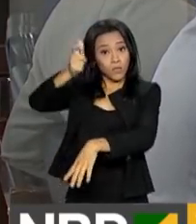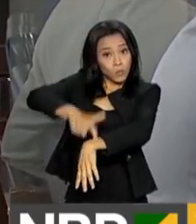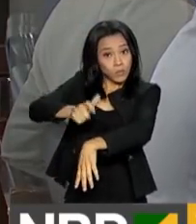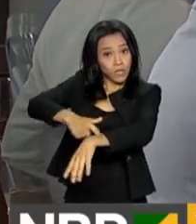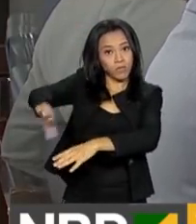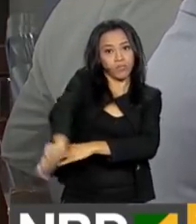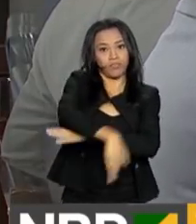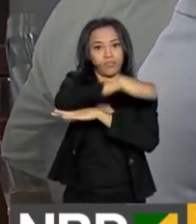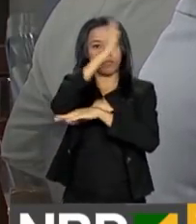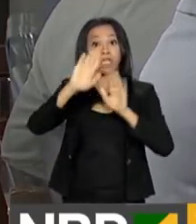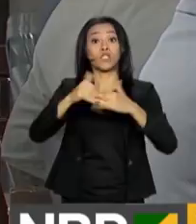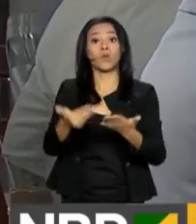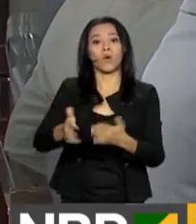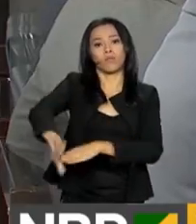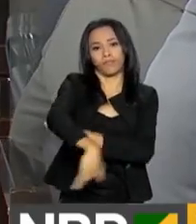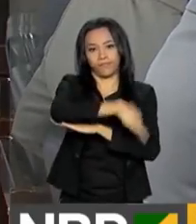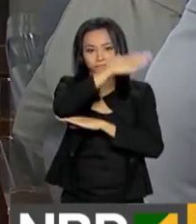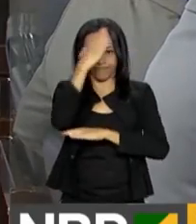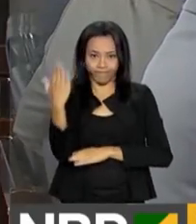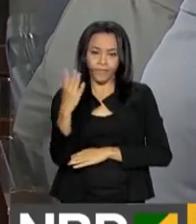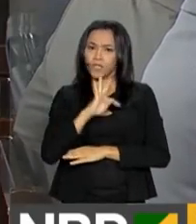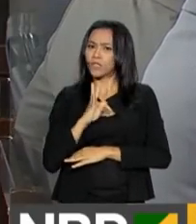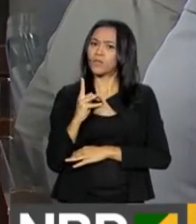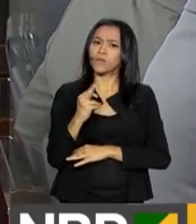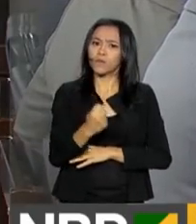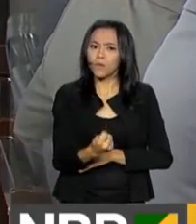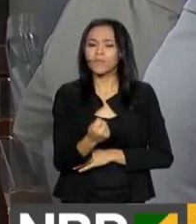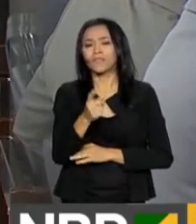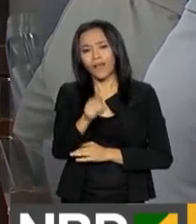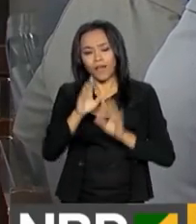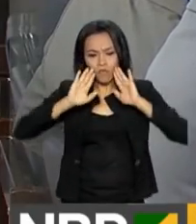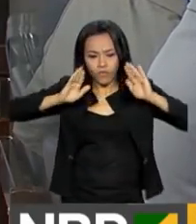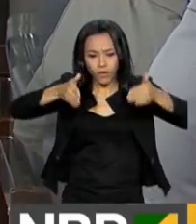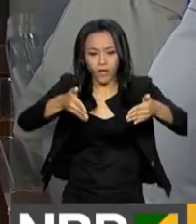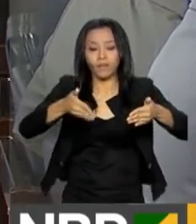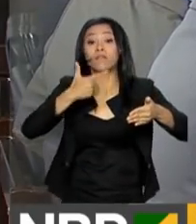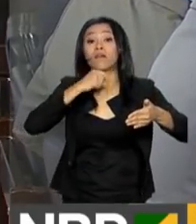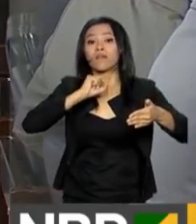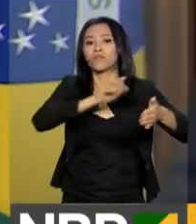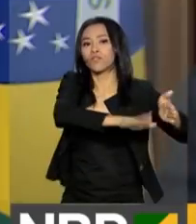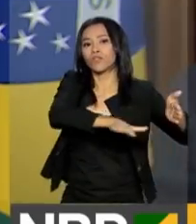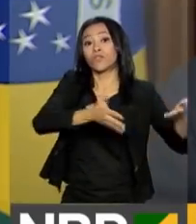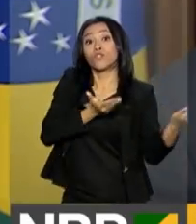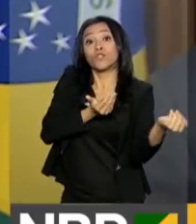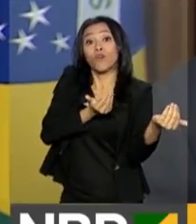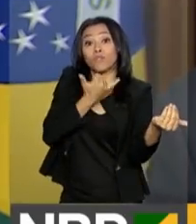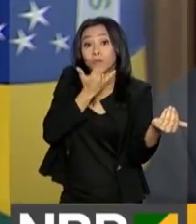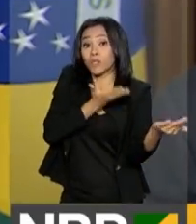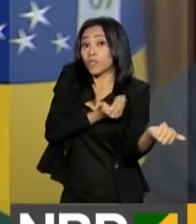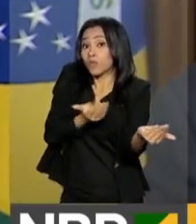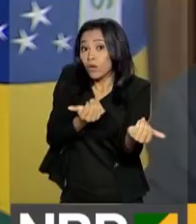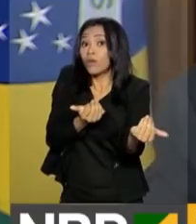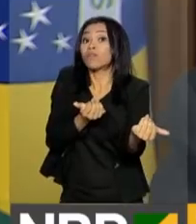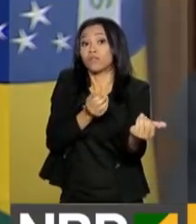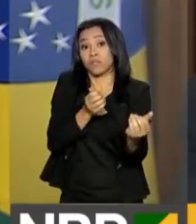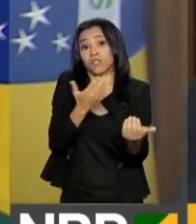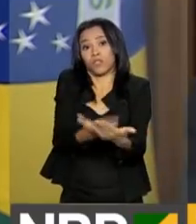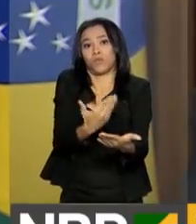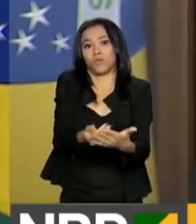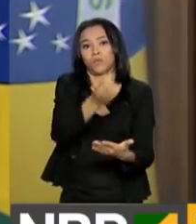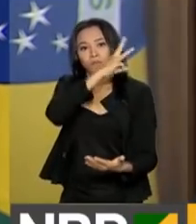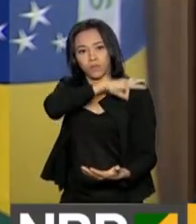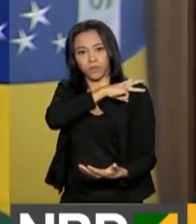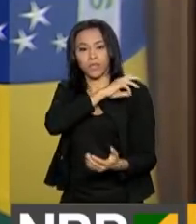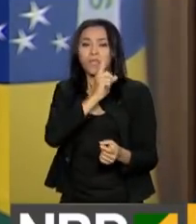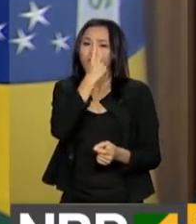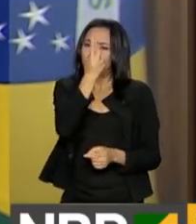agora em 2011 e todas voltadas para os jovens do ensino médio e quando nós falamos isso é interessante em duas vertentes uma